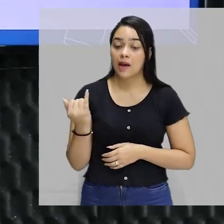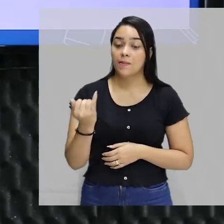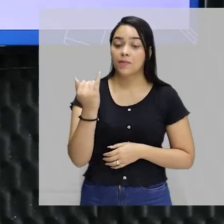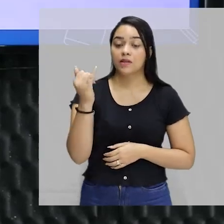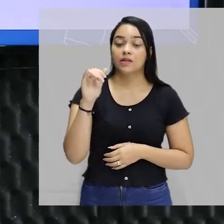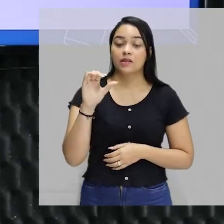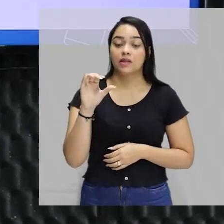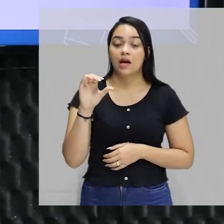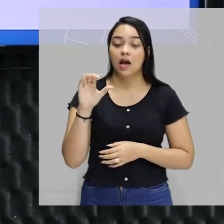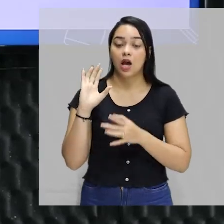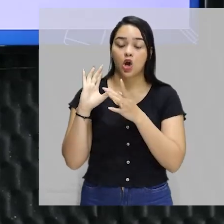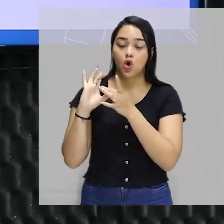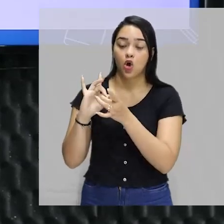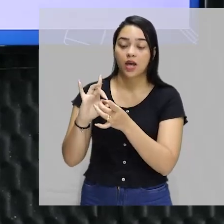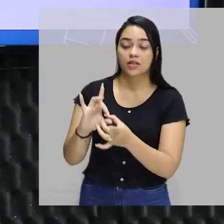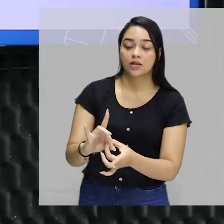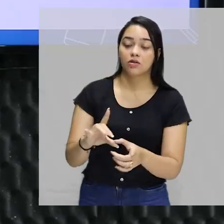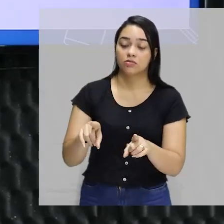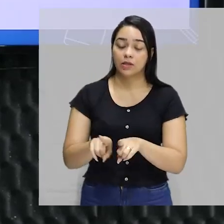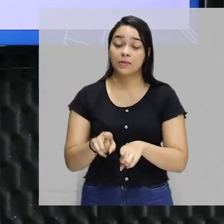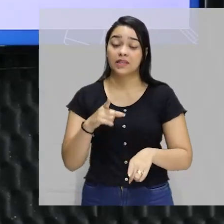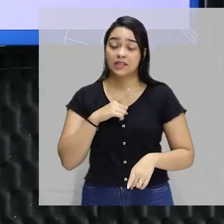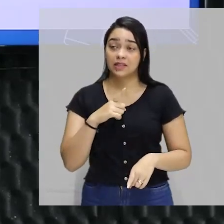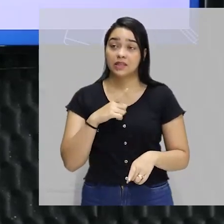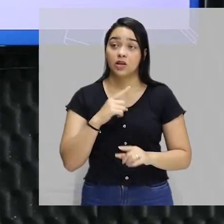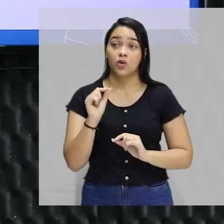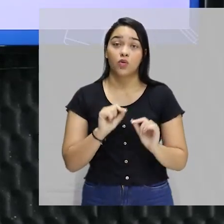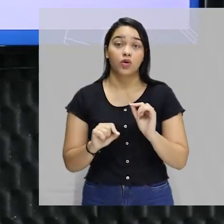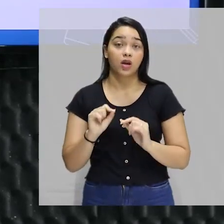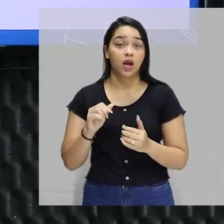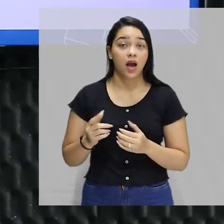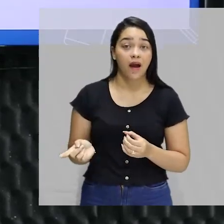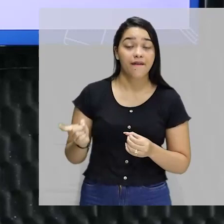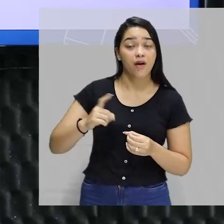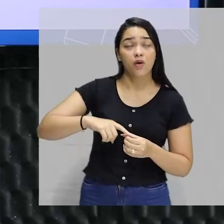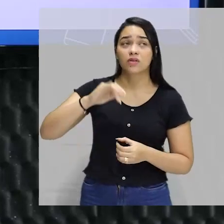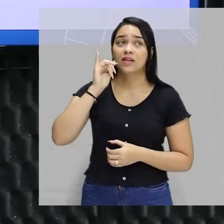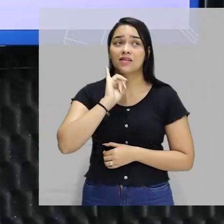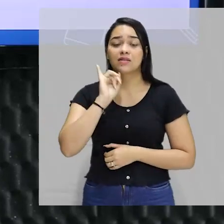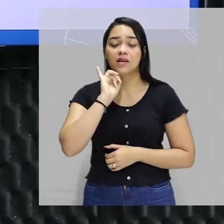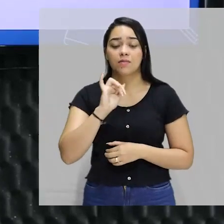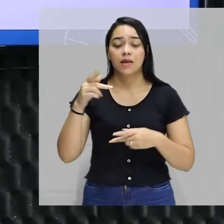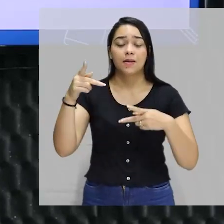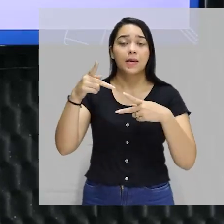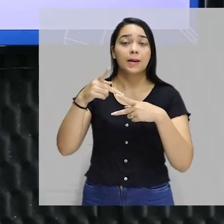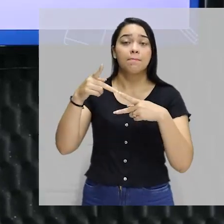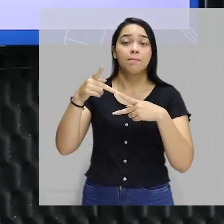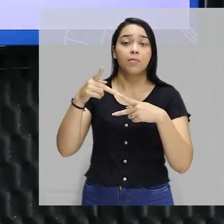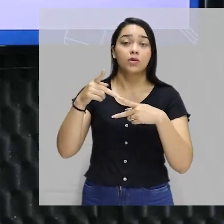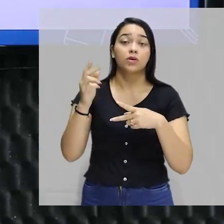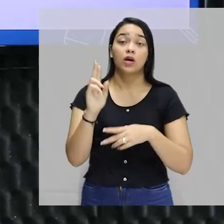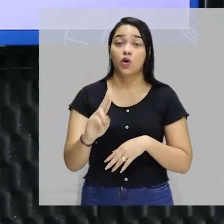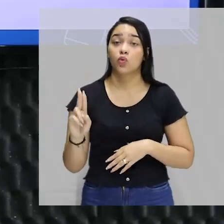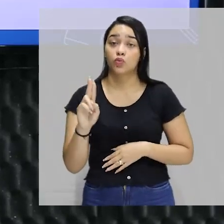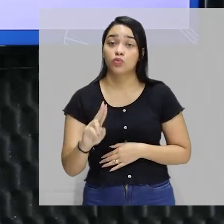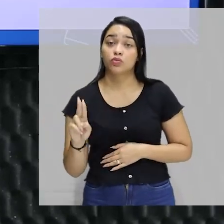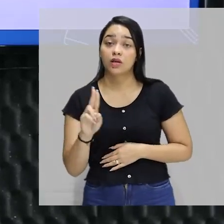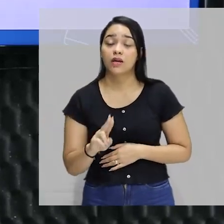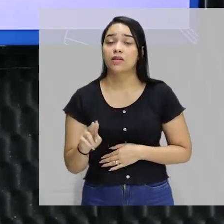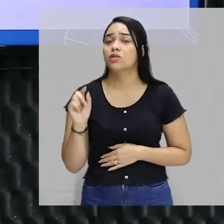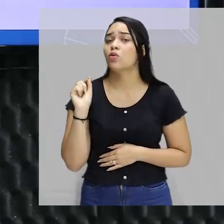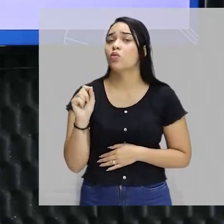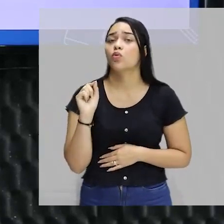da coesão. Além dela conectar, ela também retoma. Por exemplo, as preposições, elas são muito utilizadas para